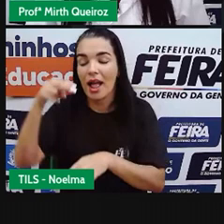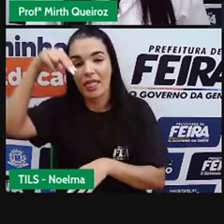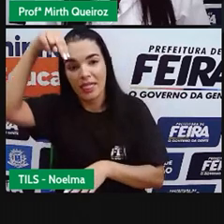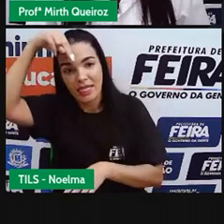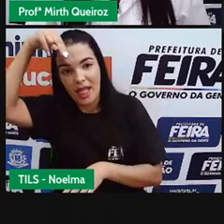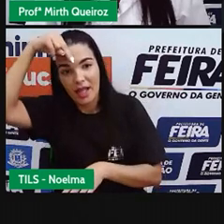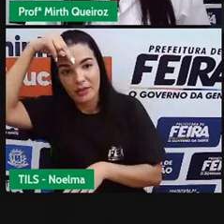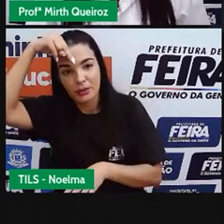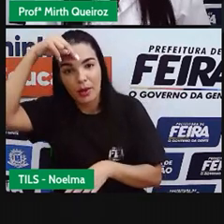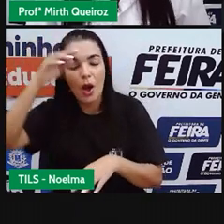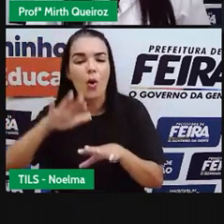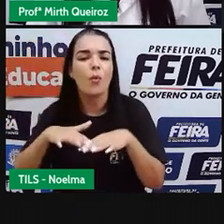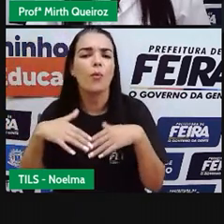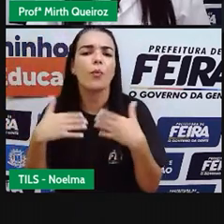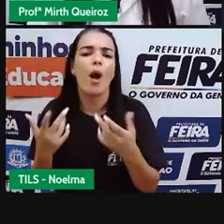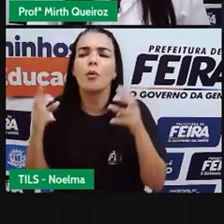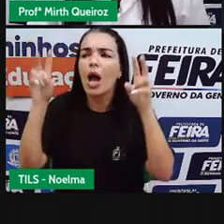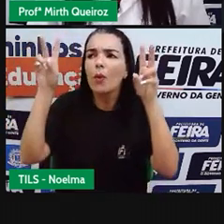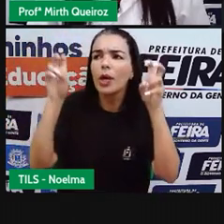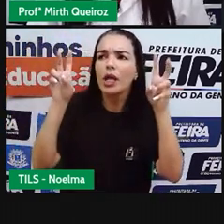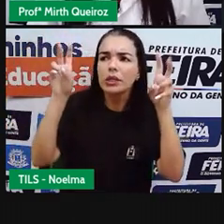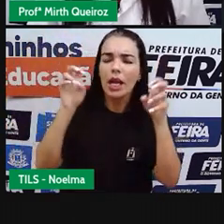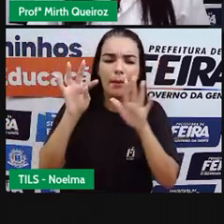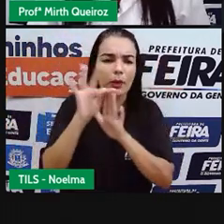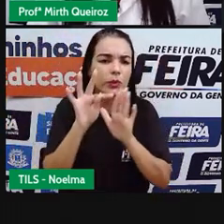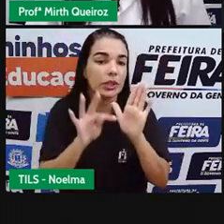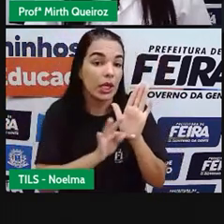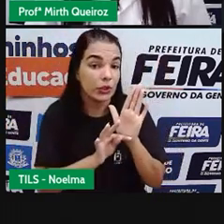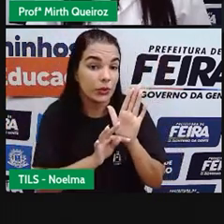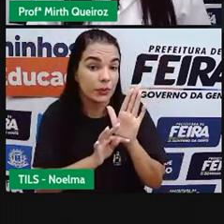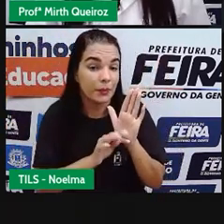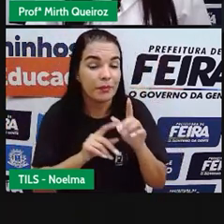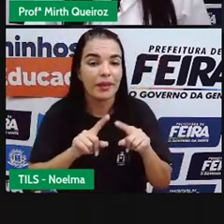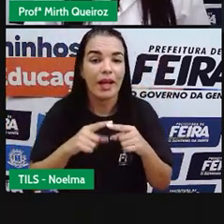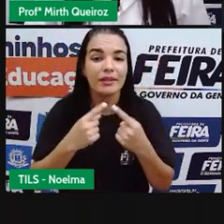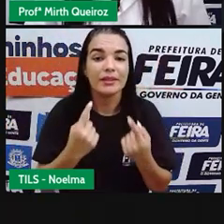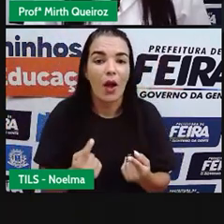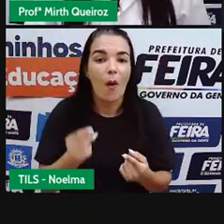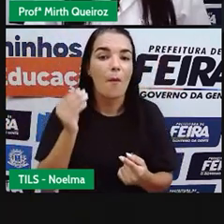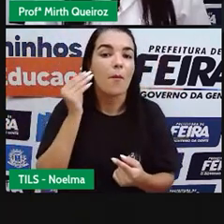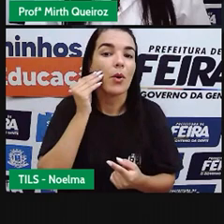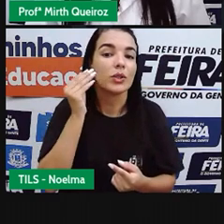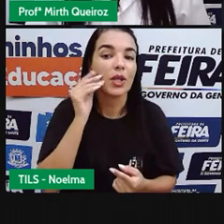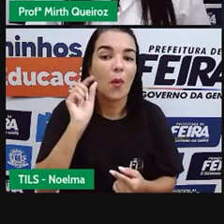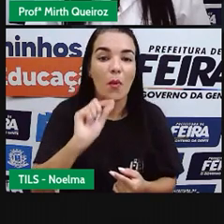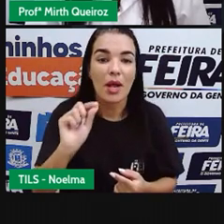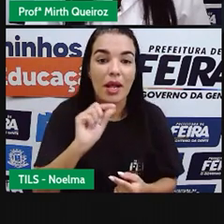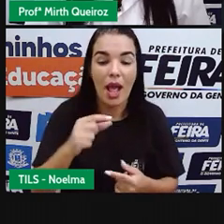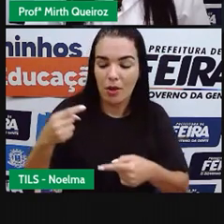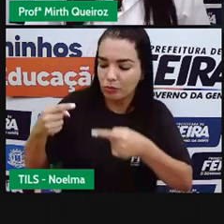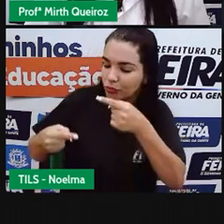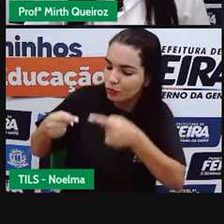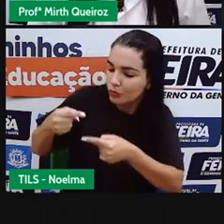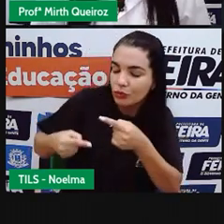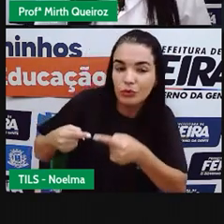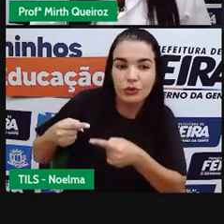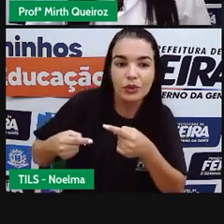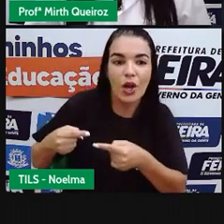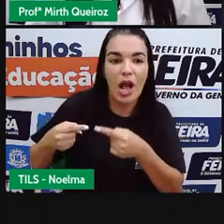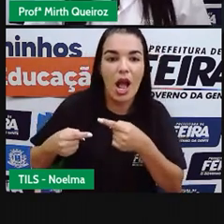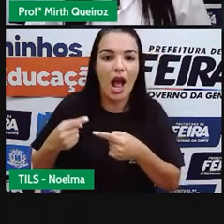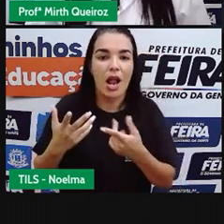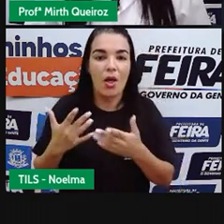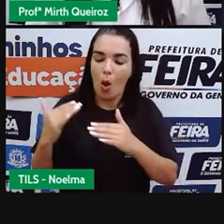texto? Que assunto se trata esse texto aí? Esse texto ele vem falar sobre um diálogo onde